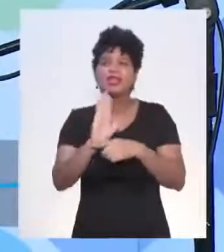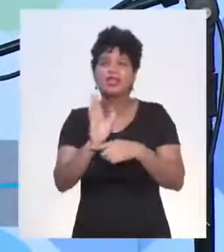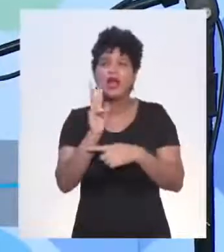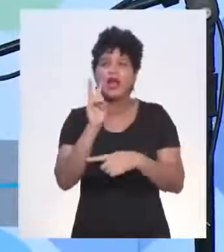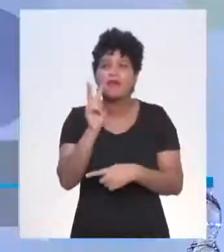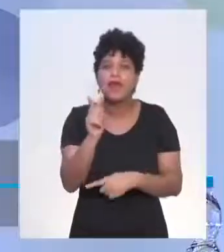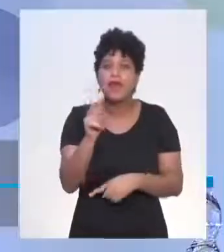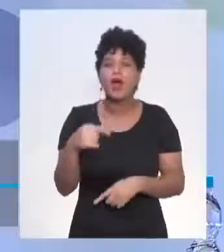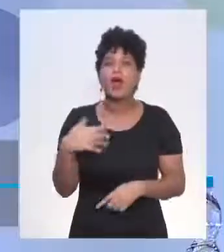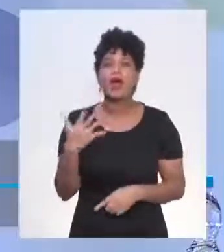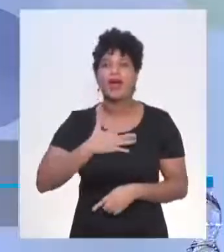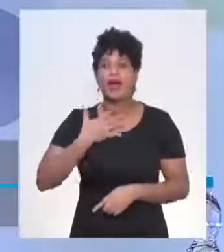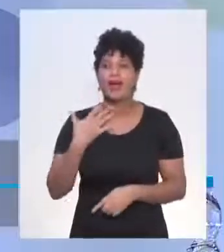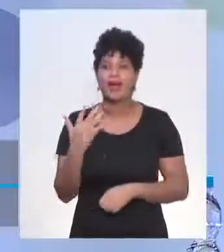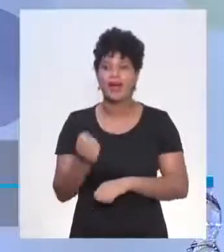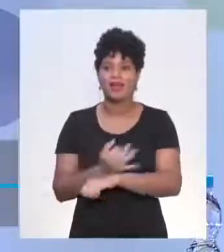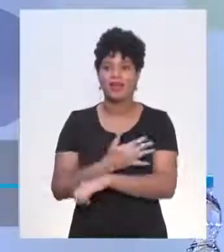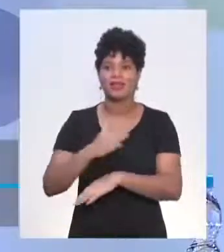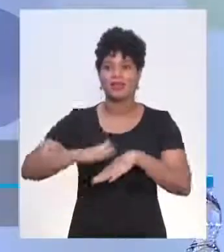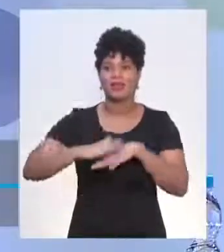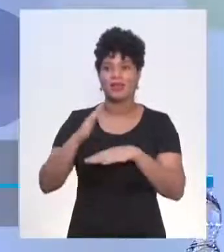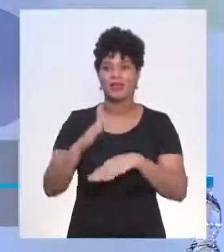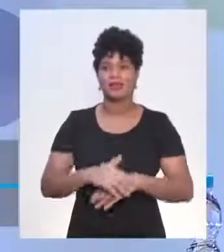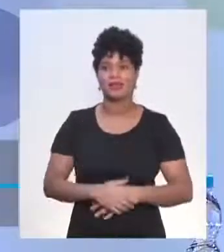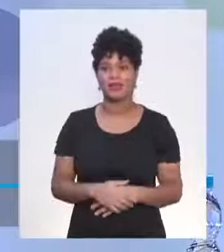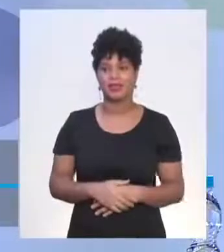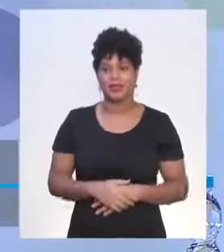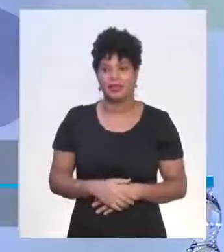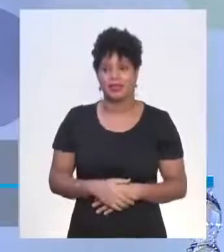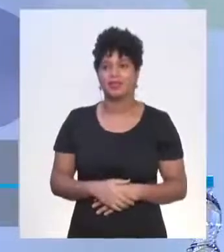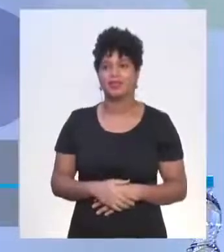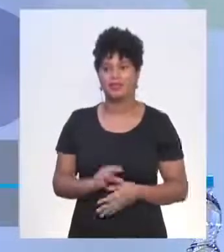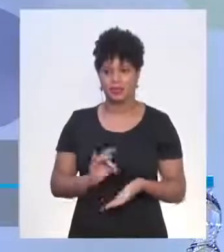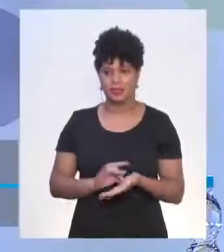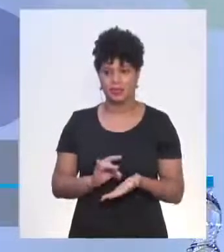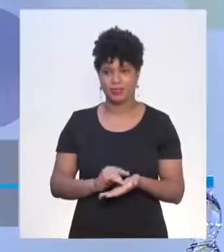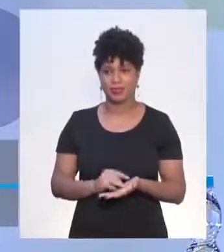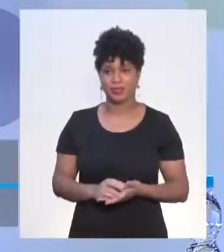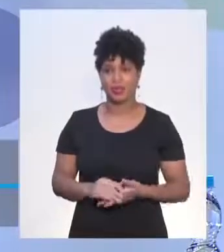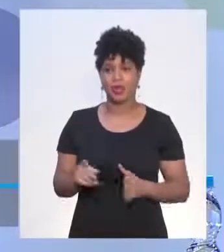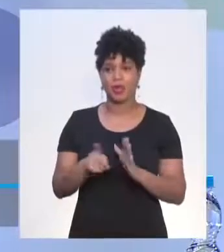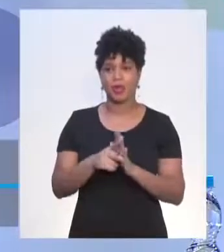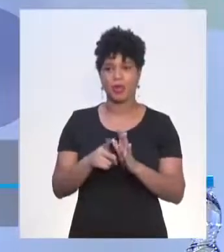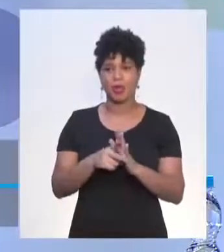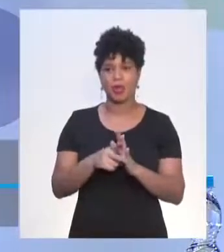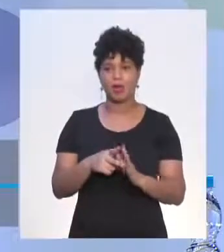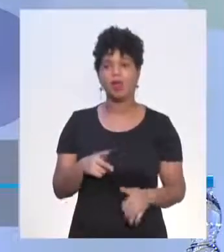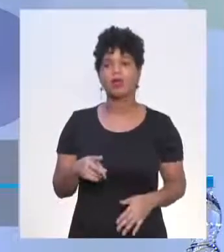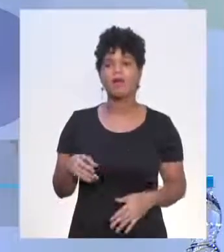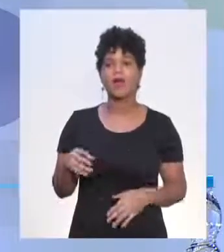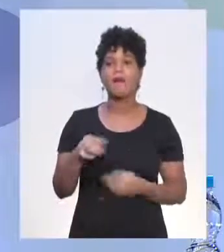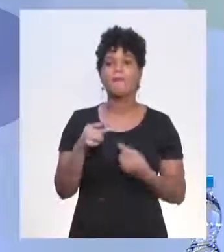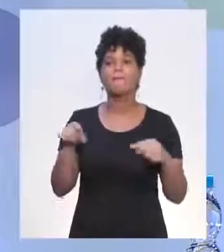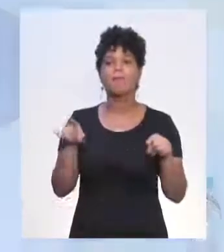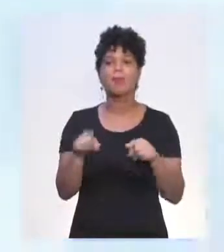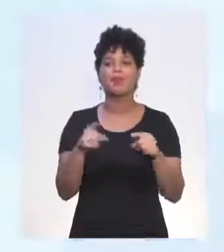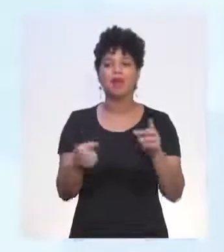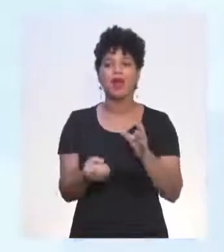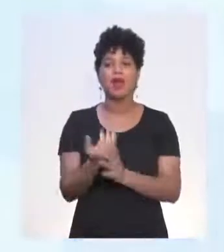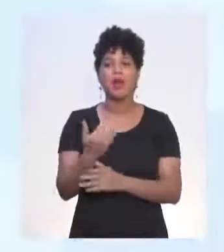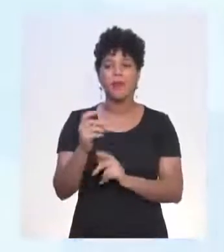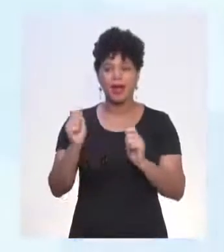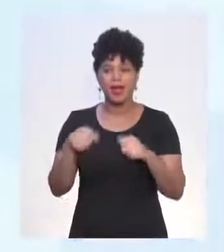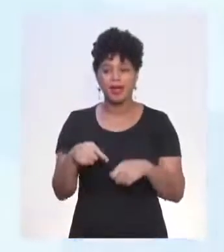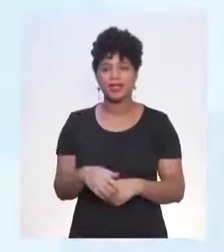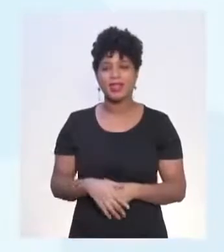perfeito nossa turma demais não só para rápida definição de trilha sonora é a instrumentalização da